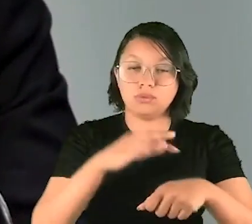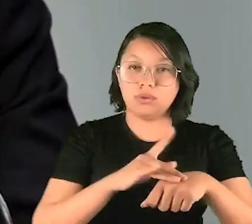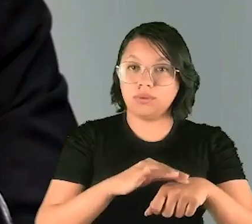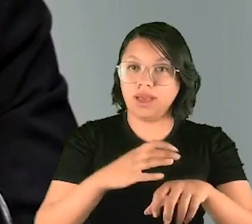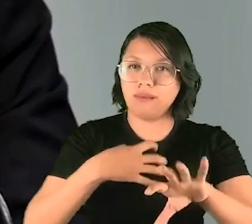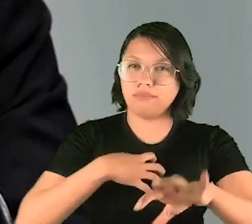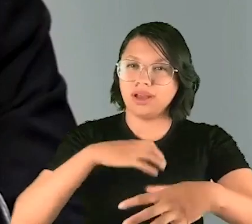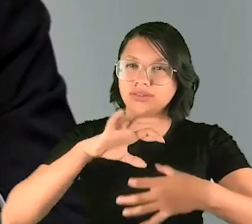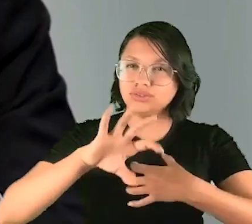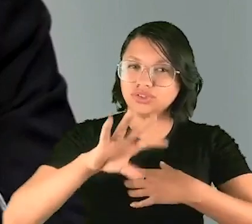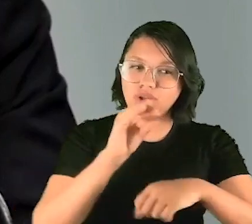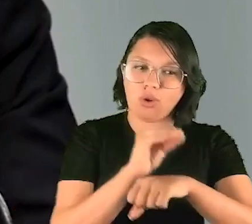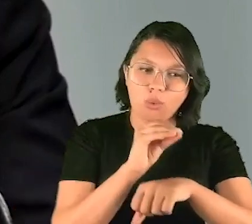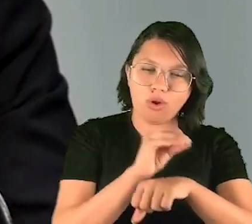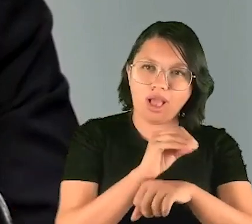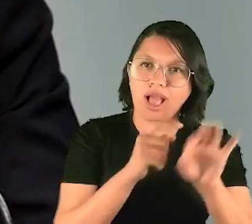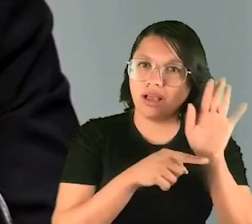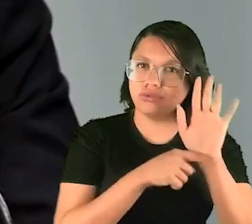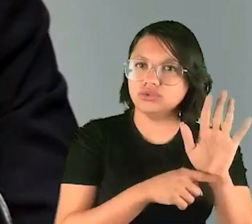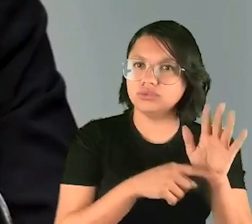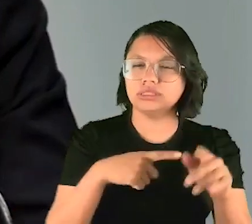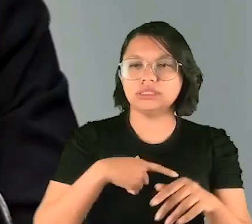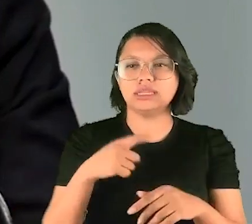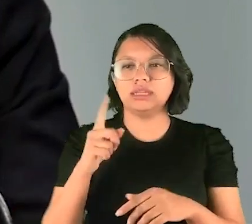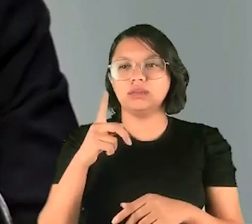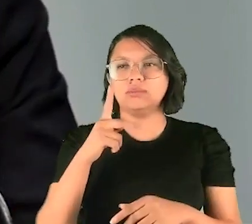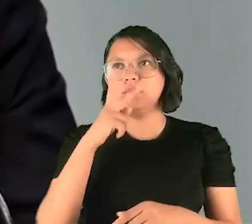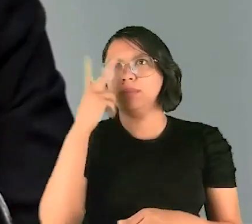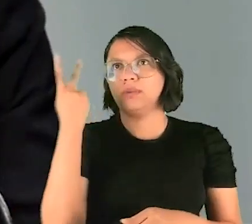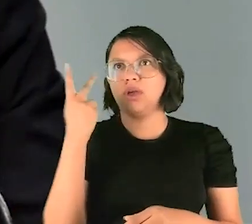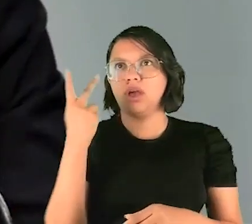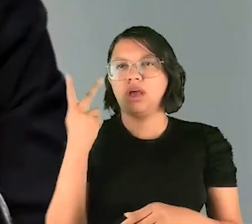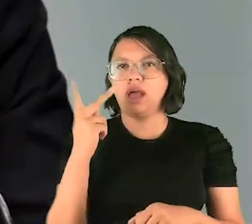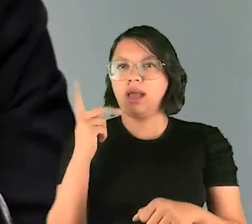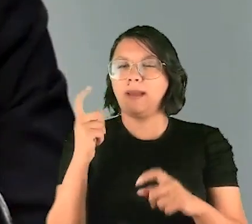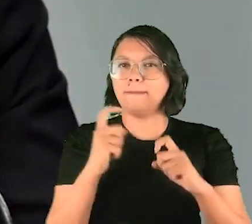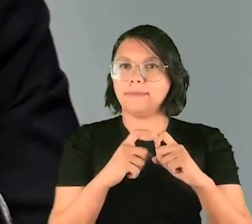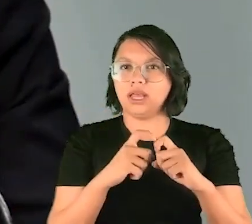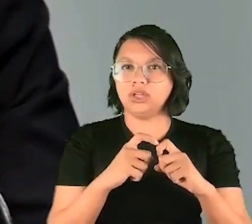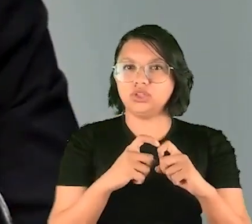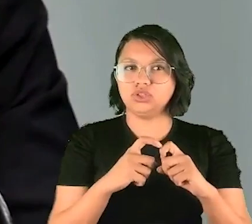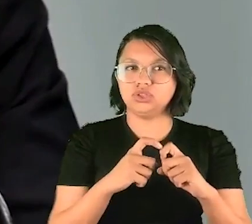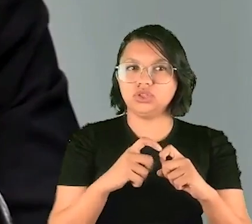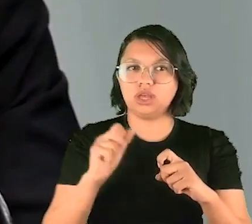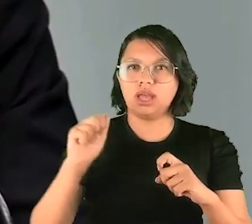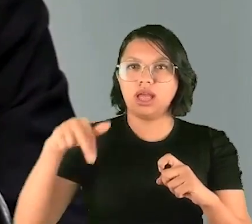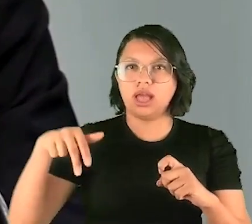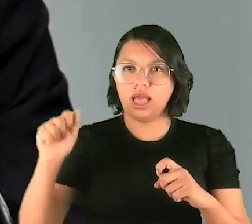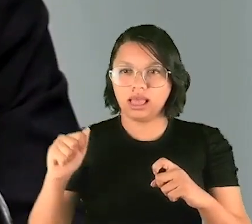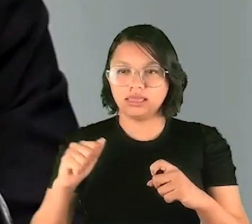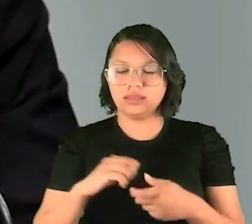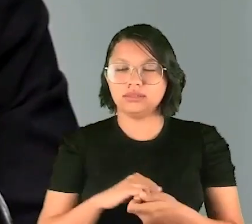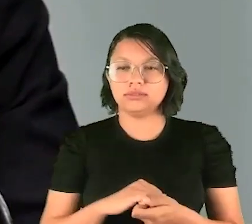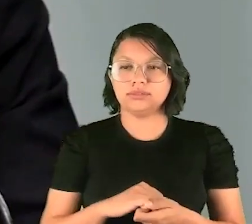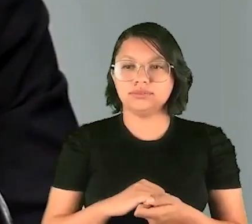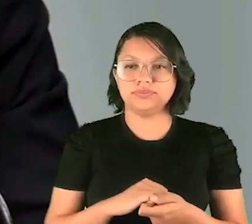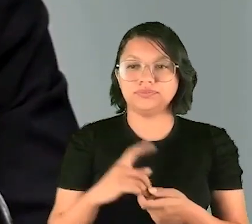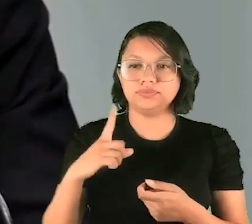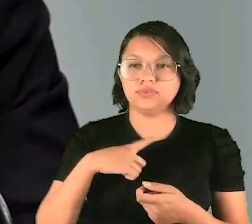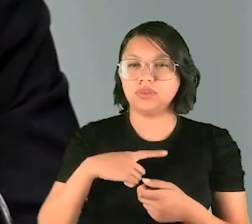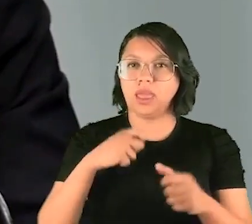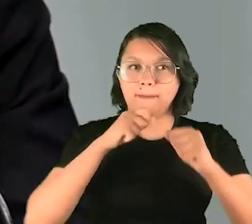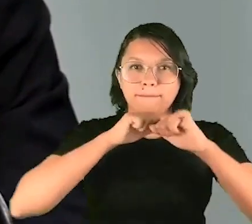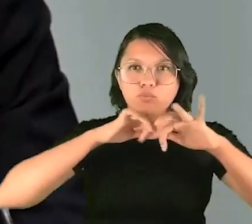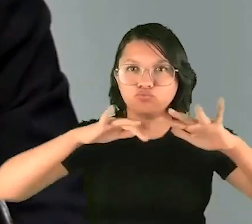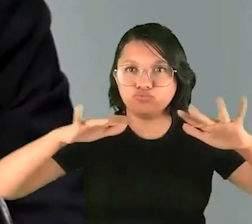oferecer ao paciente é empatia, solidariedade, é o cuidado, né? Tem uma médica aqui de São Paulo, a doutora